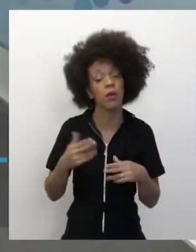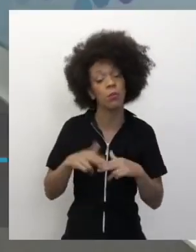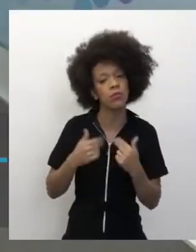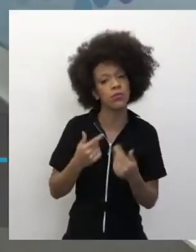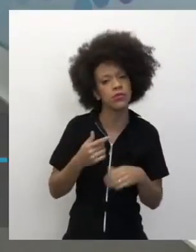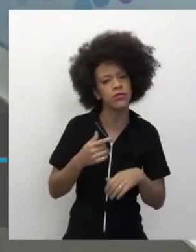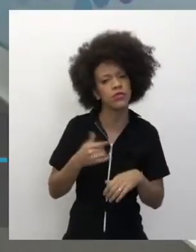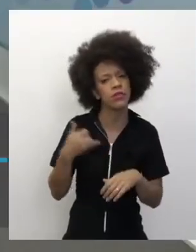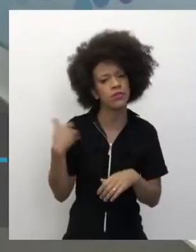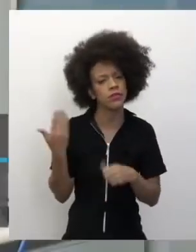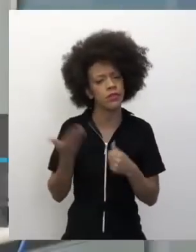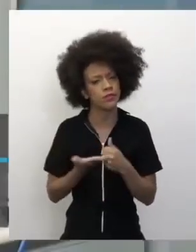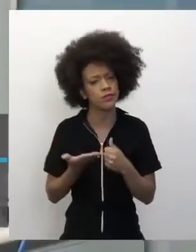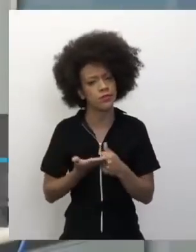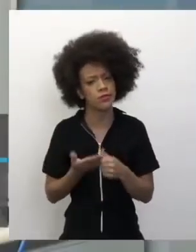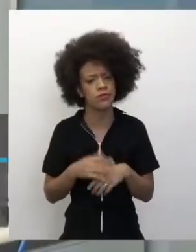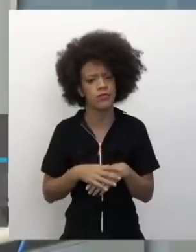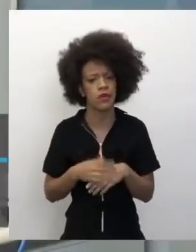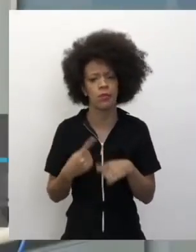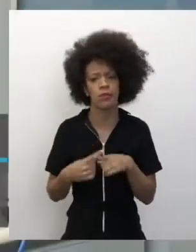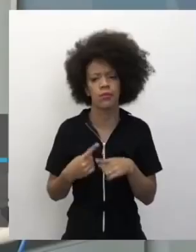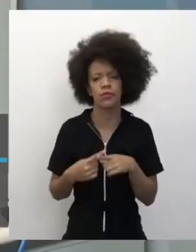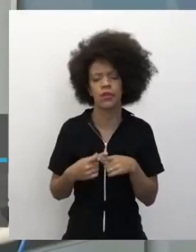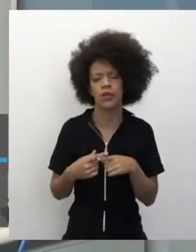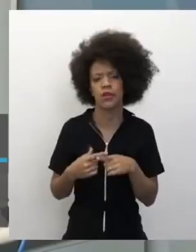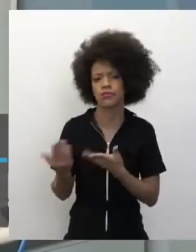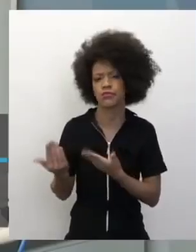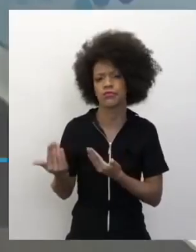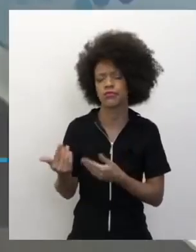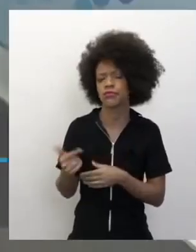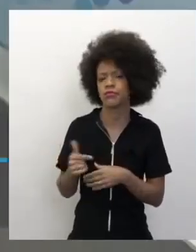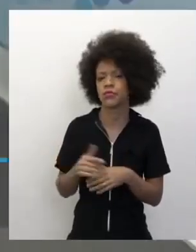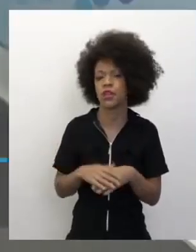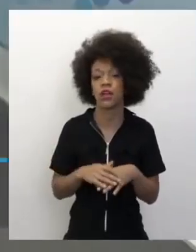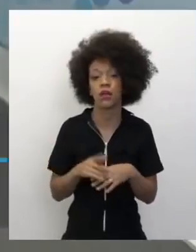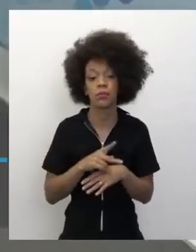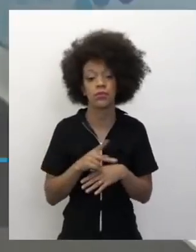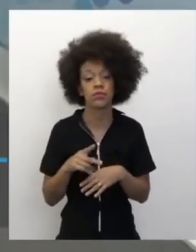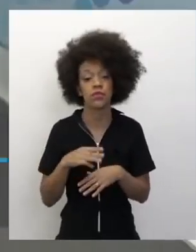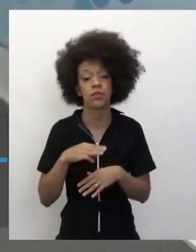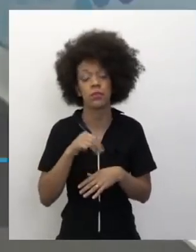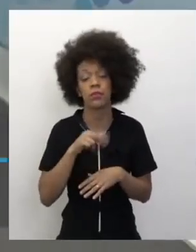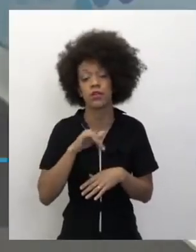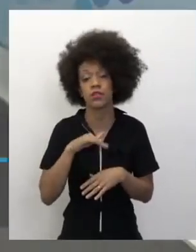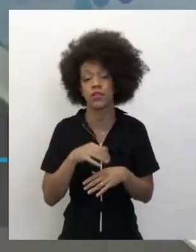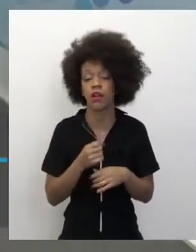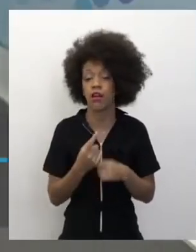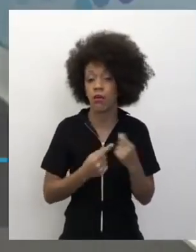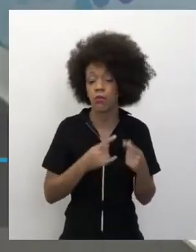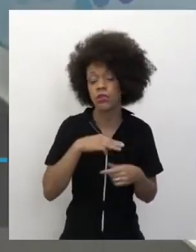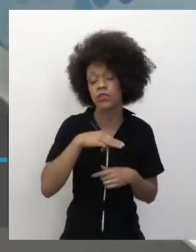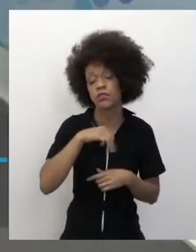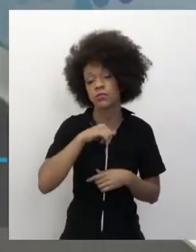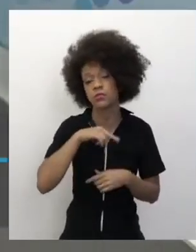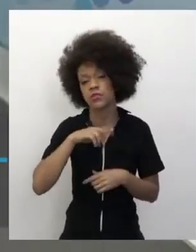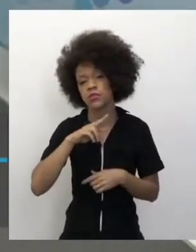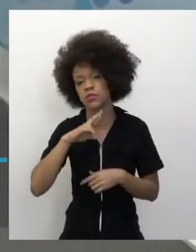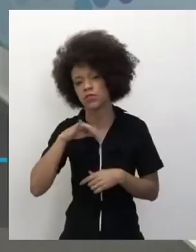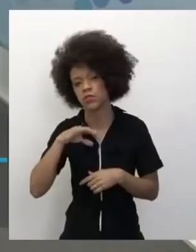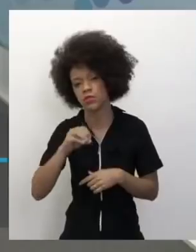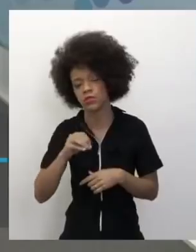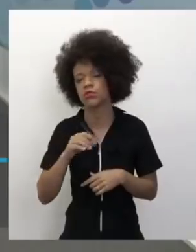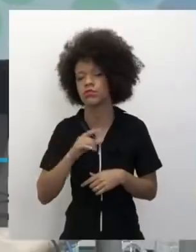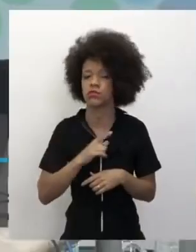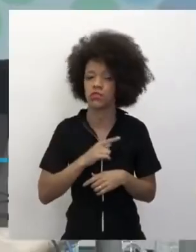meia-idade, né, porque não é um hábito de jovens. E a professora Maria colocou, algumas escolas têm mictório no banheiro dos garotos. Ok,